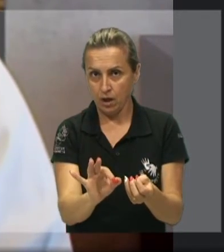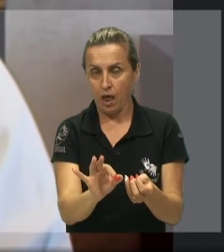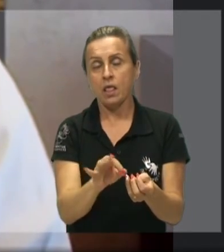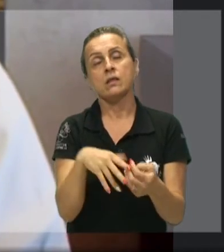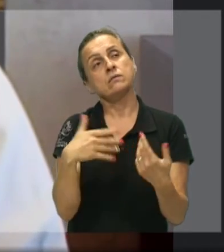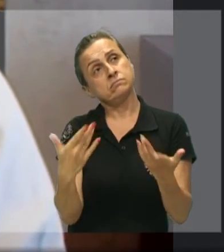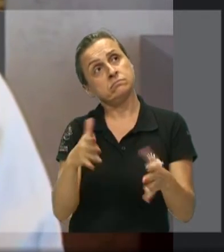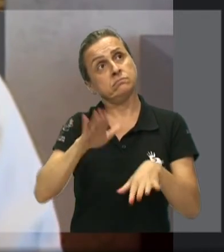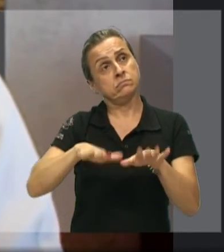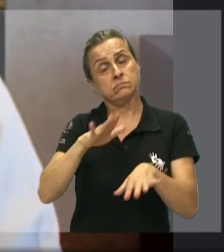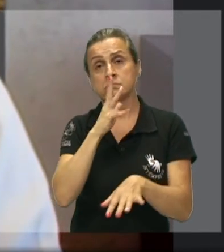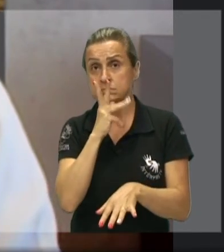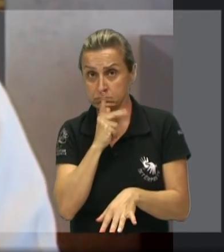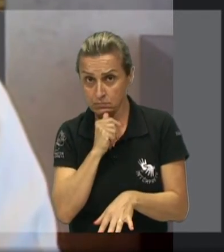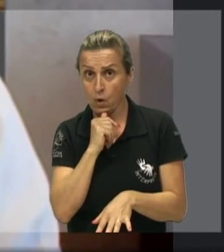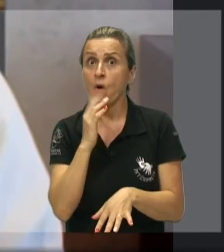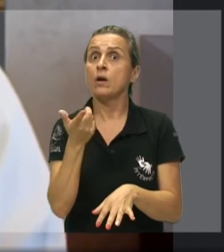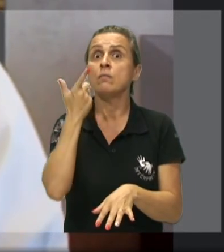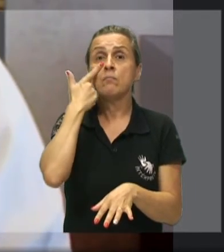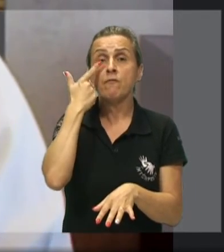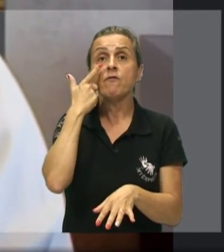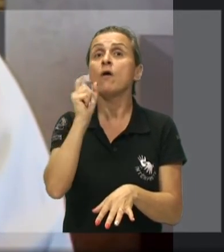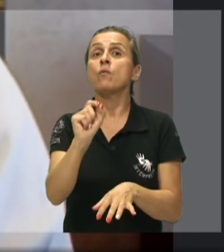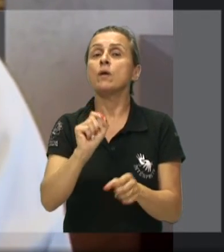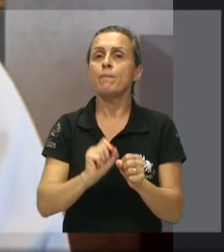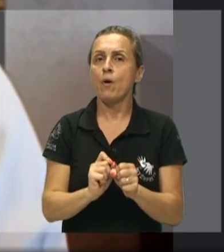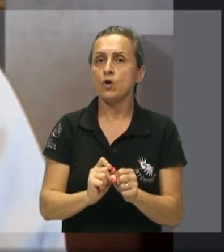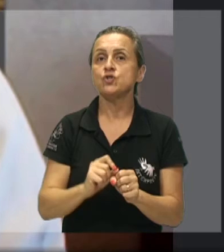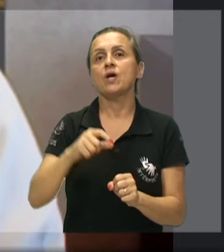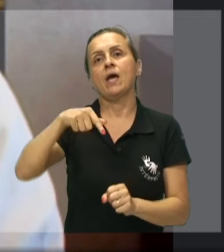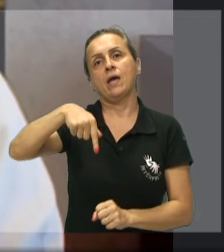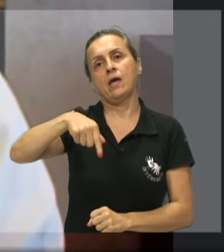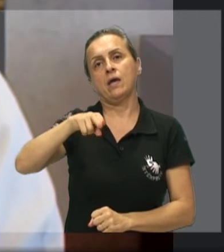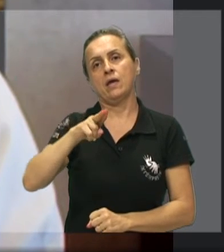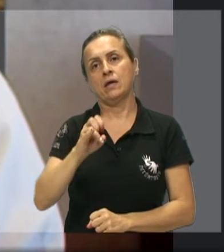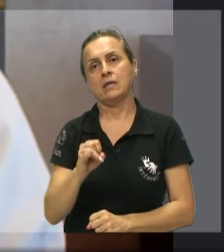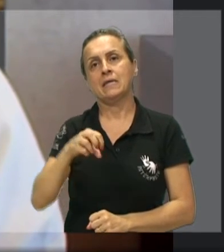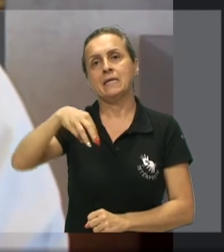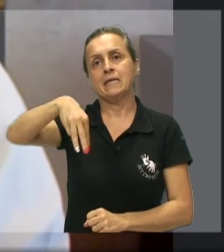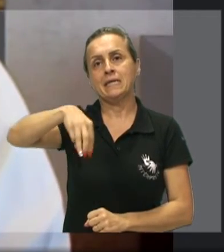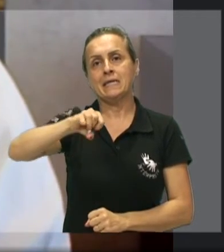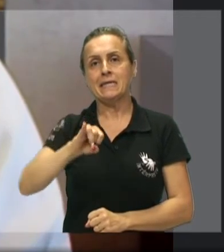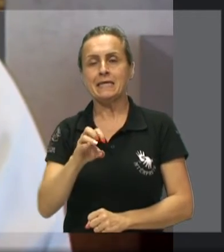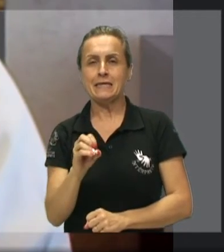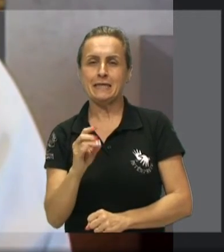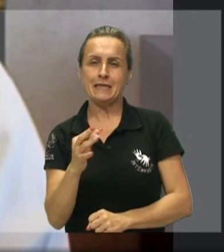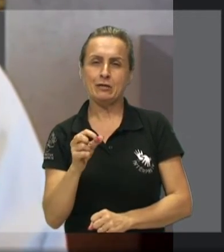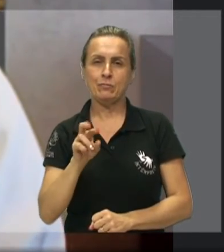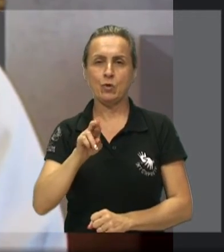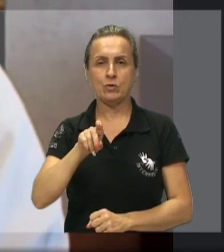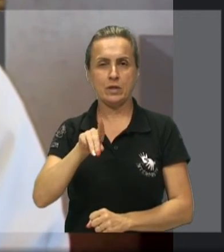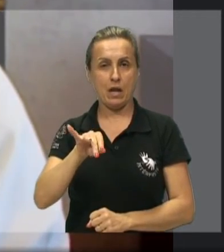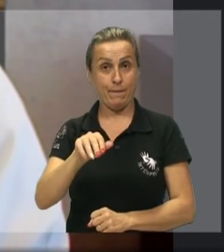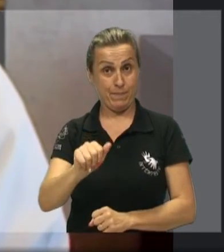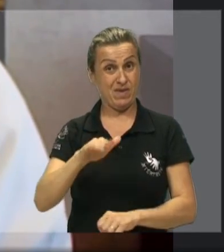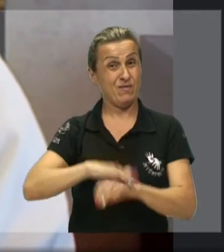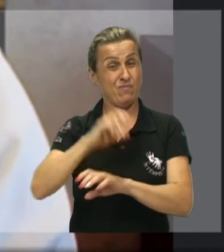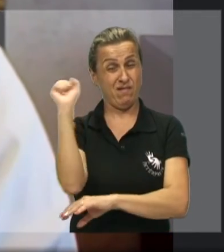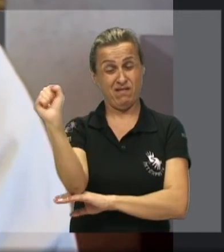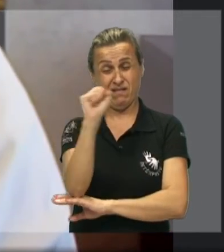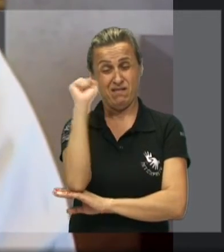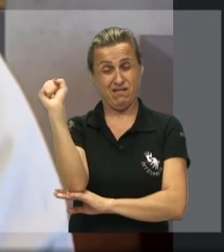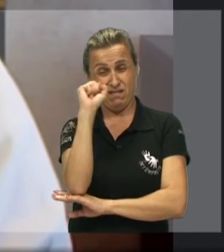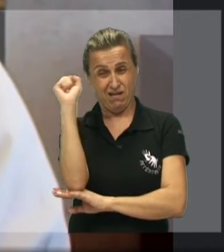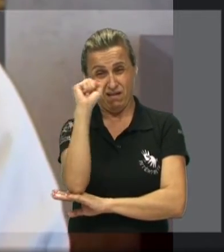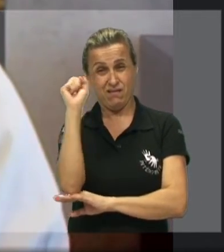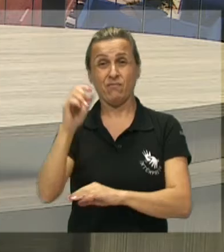mesmo a hormonoterapia, o que se faz é quimioterapia, né? A quimioterapia já seria um estágio bem mais avançado e mais grave